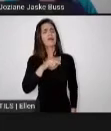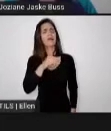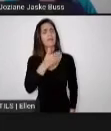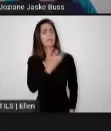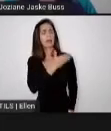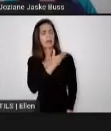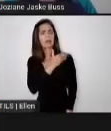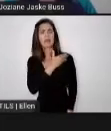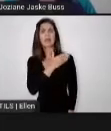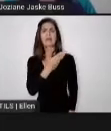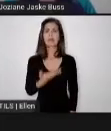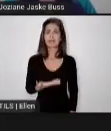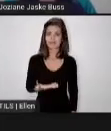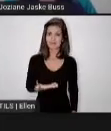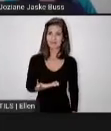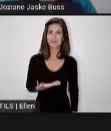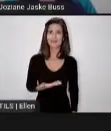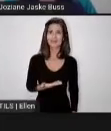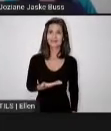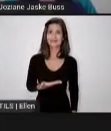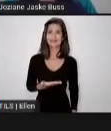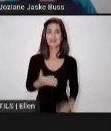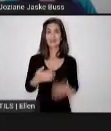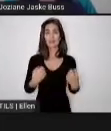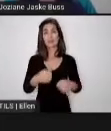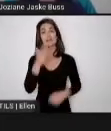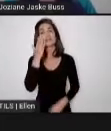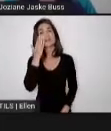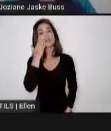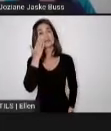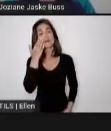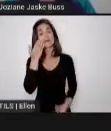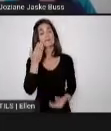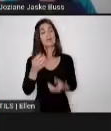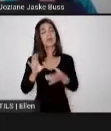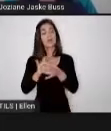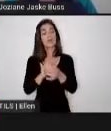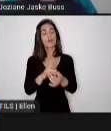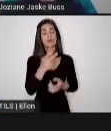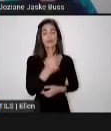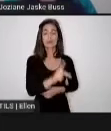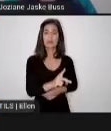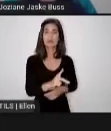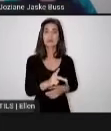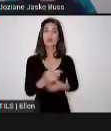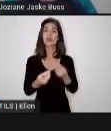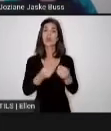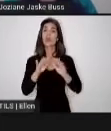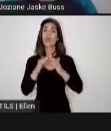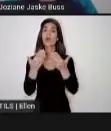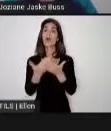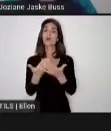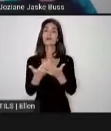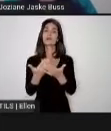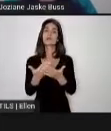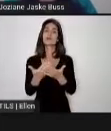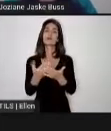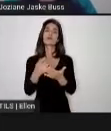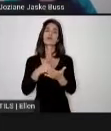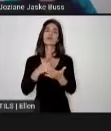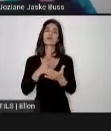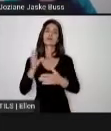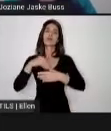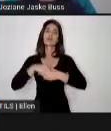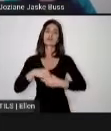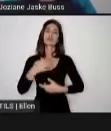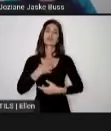possibilidades, as condições que lhe são dadas e como que a escola acolhe os diferentes ritmos de aprendizagem. Então, isso nos fala